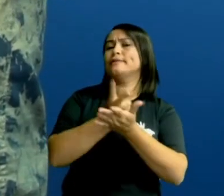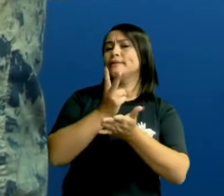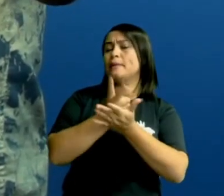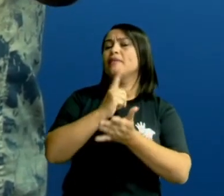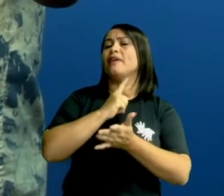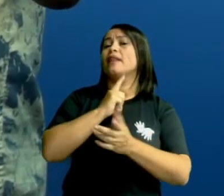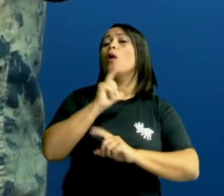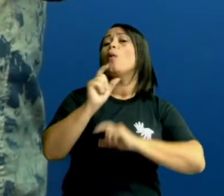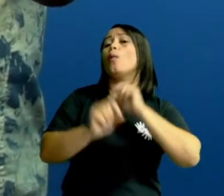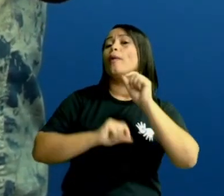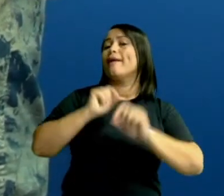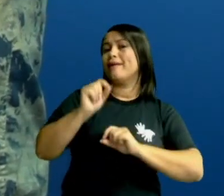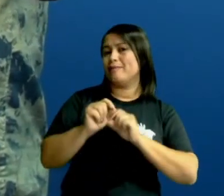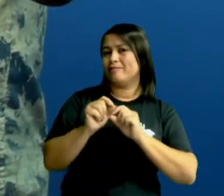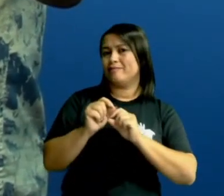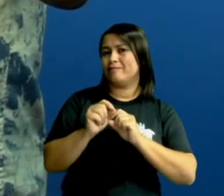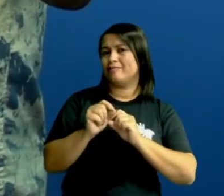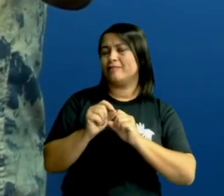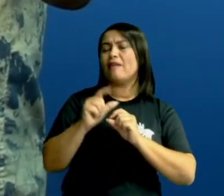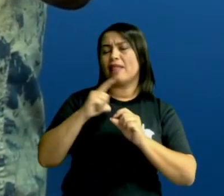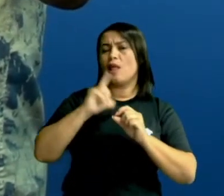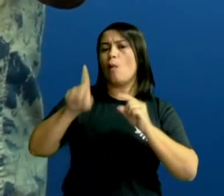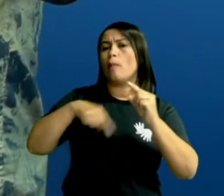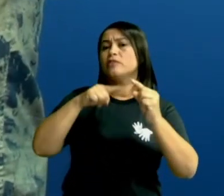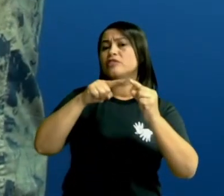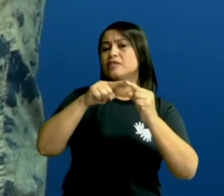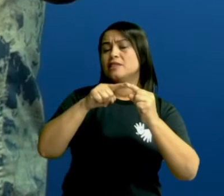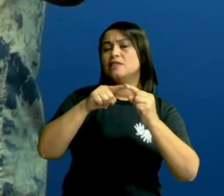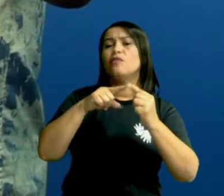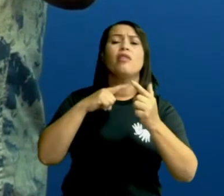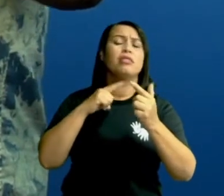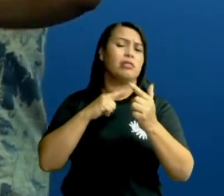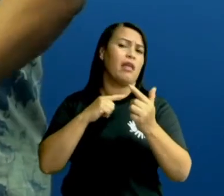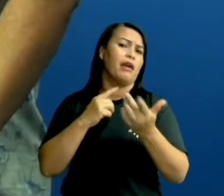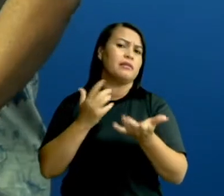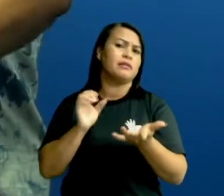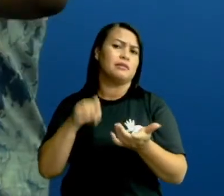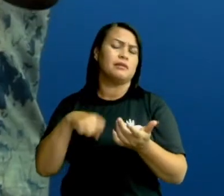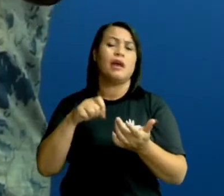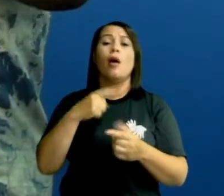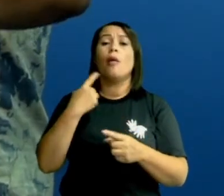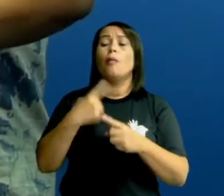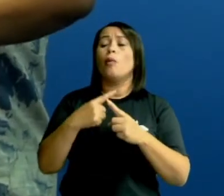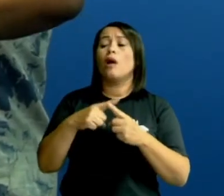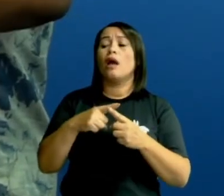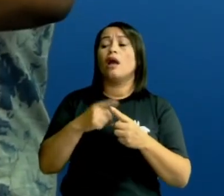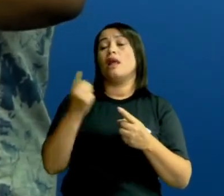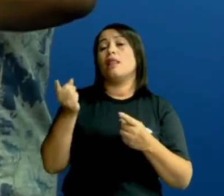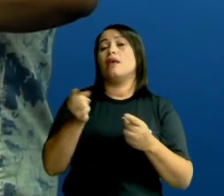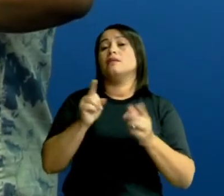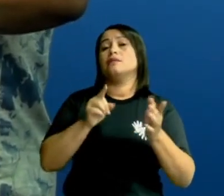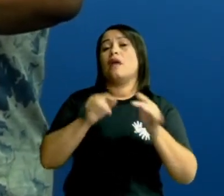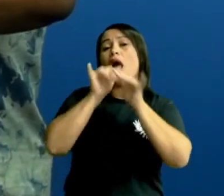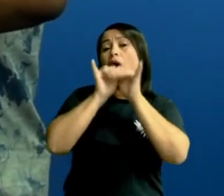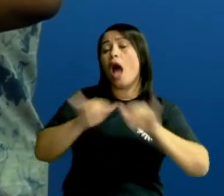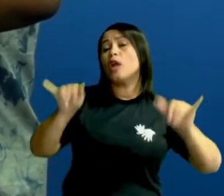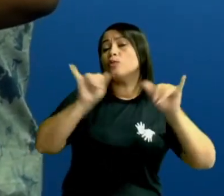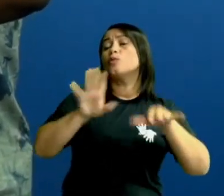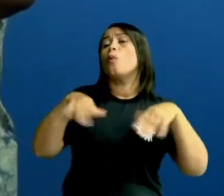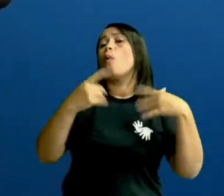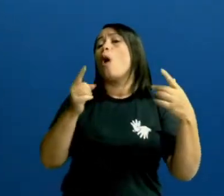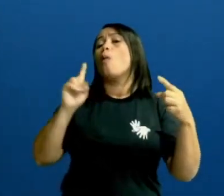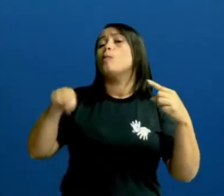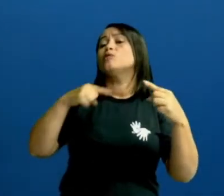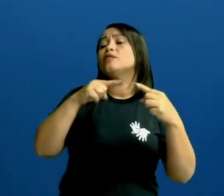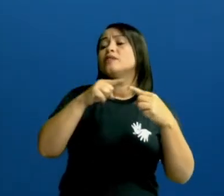quê? Sempre vai ter um objetivo, uma finalidade. No caso desse anúncio publicitário, qual o